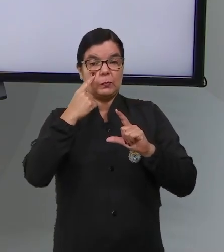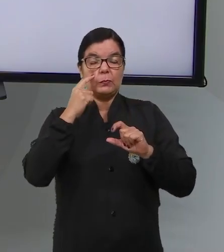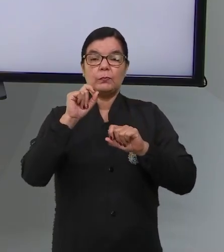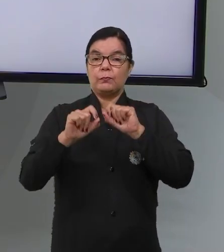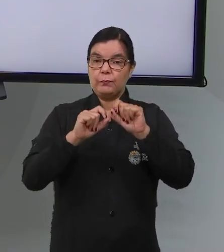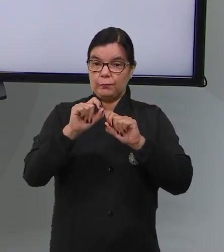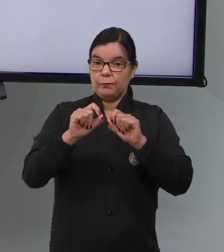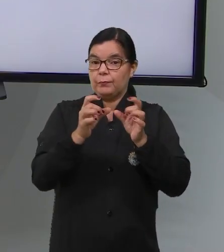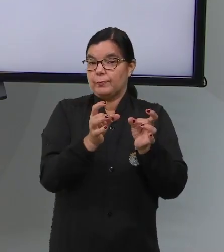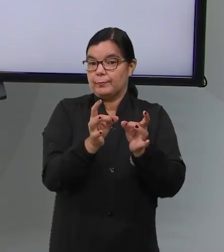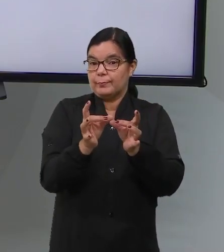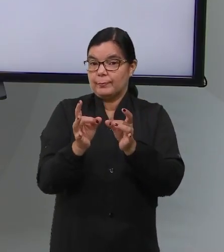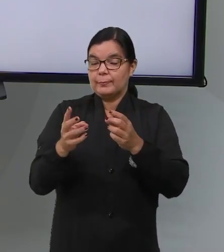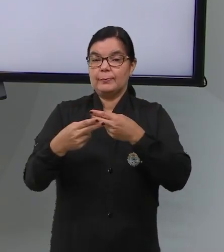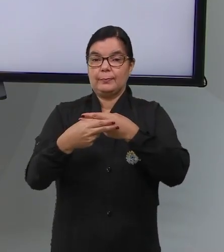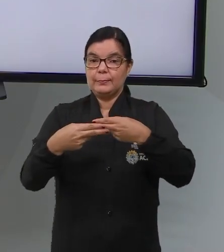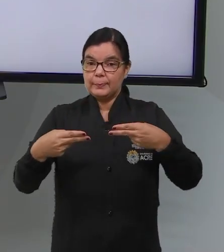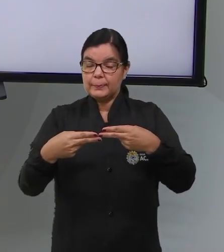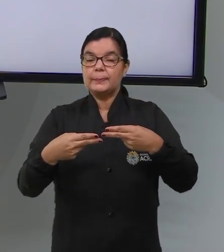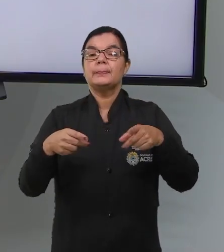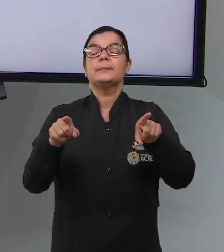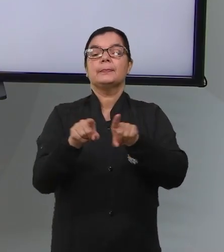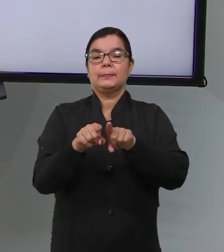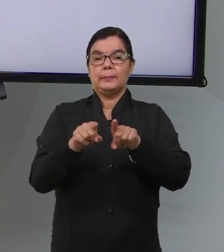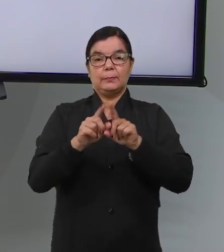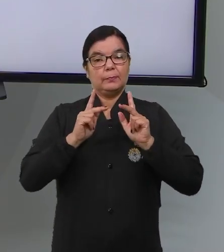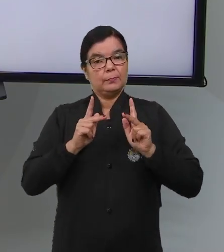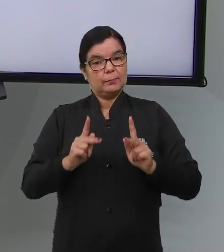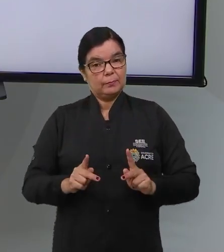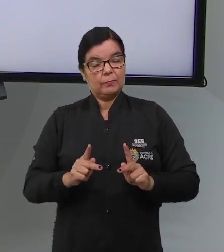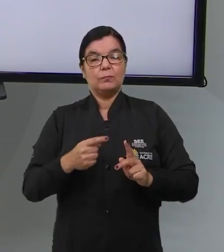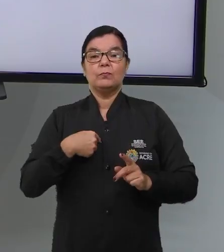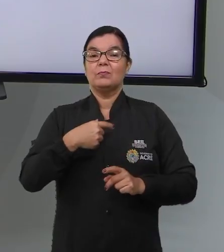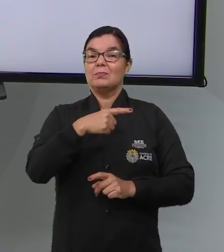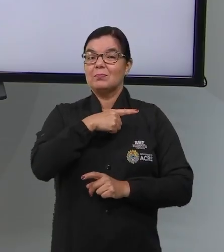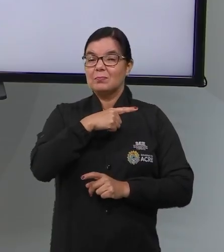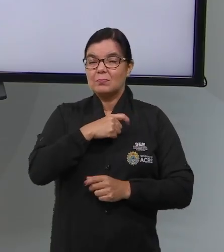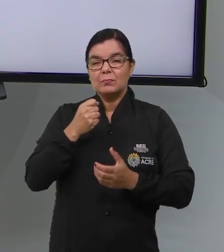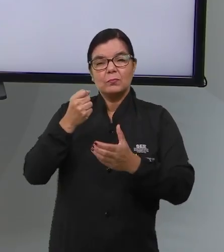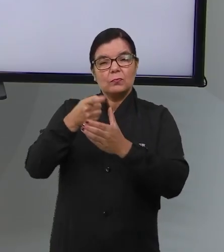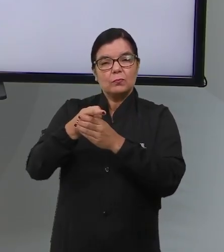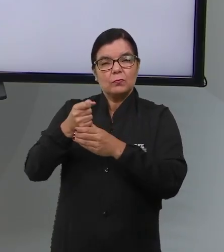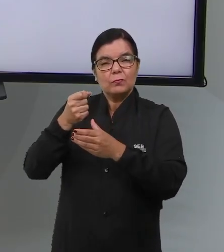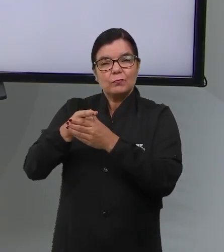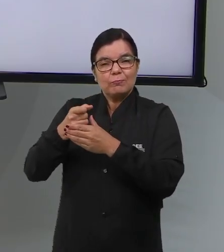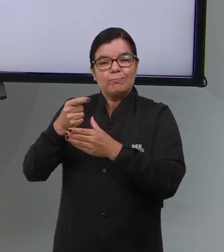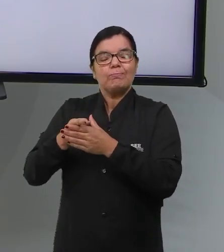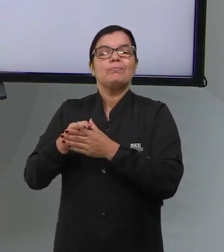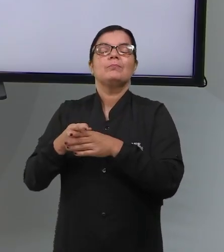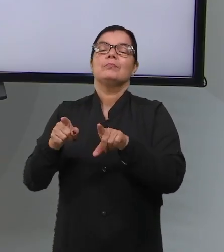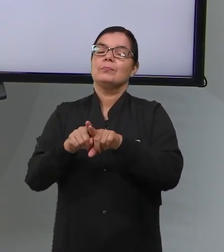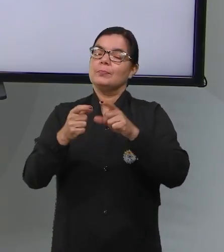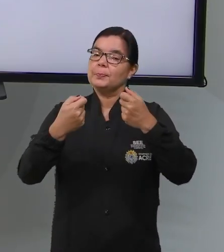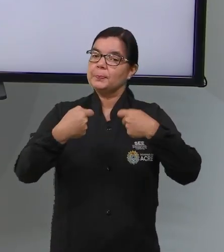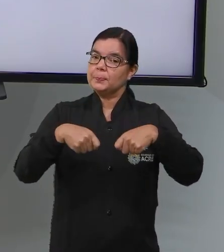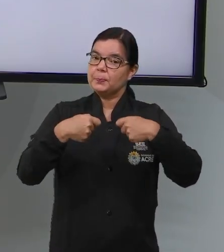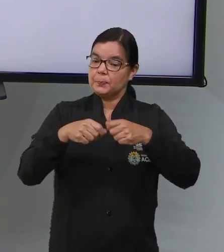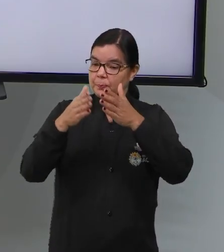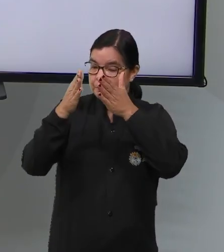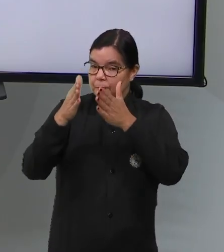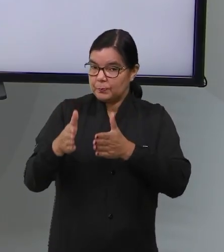da mercadoria e também da nossa postura consumidora, é necessário seguir